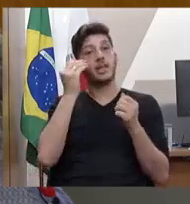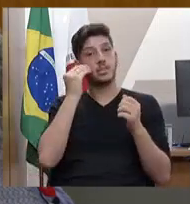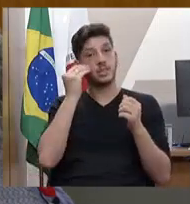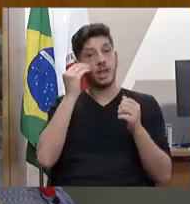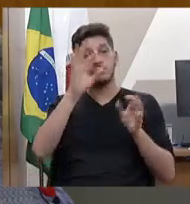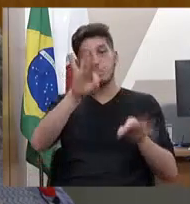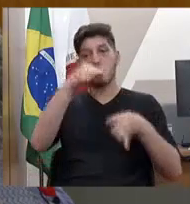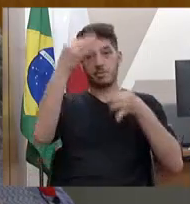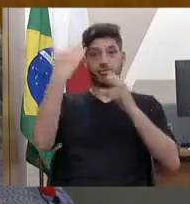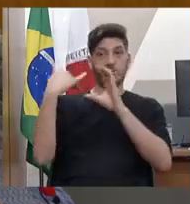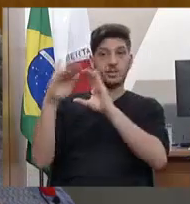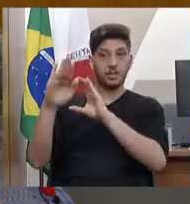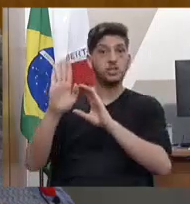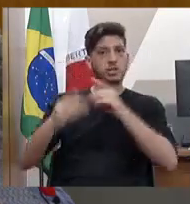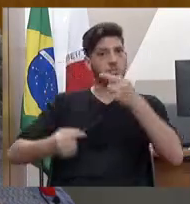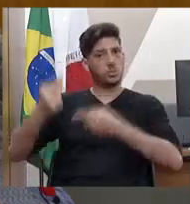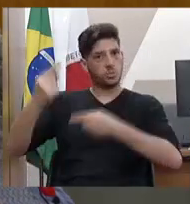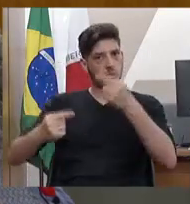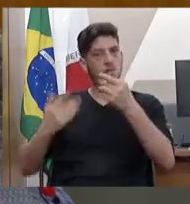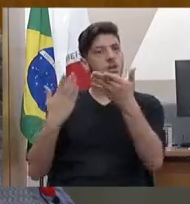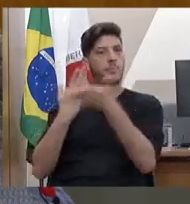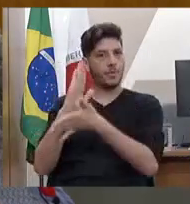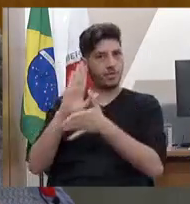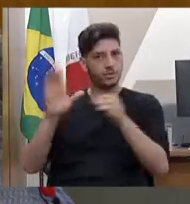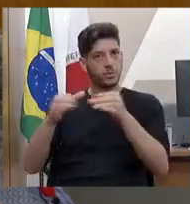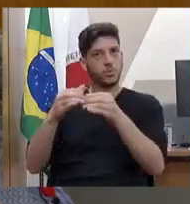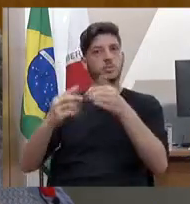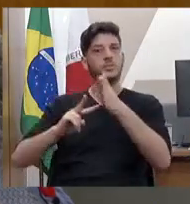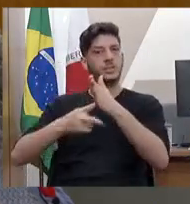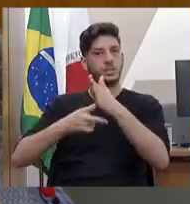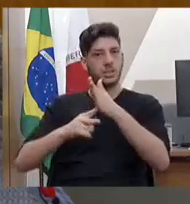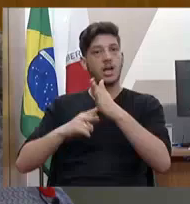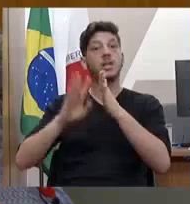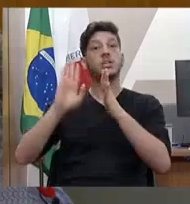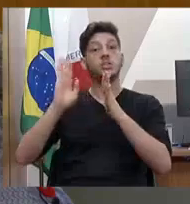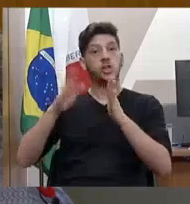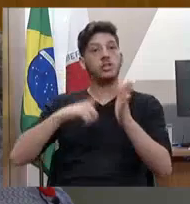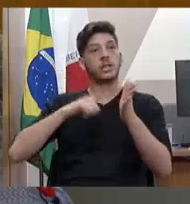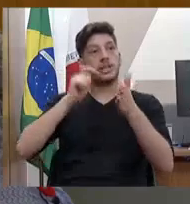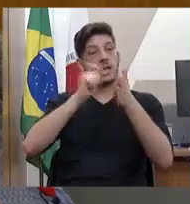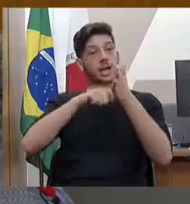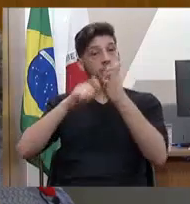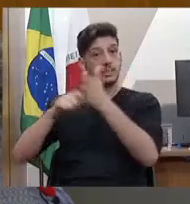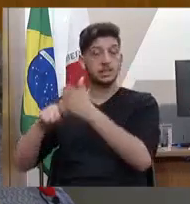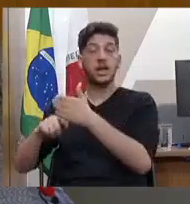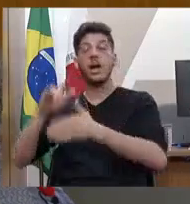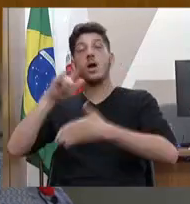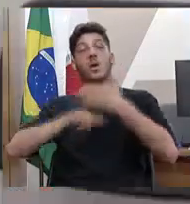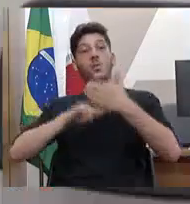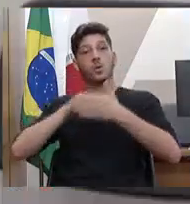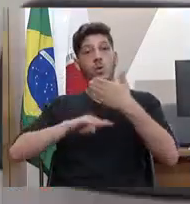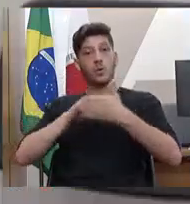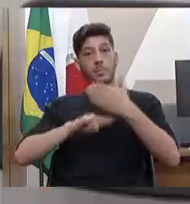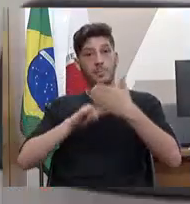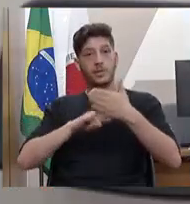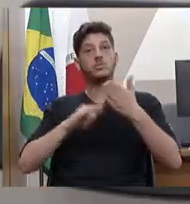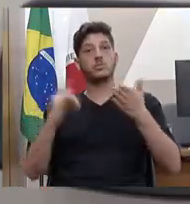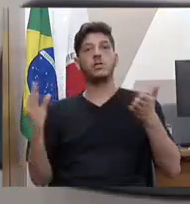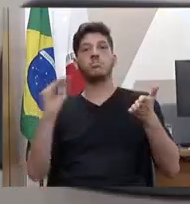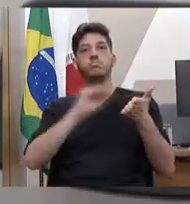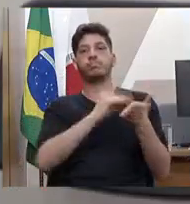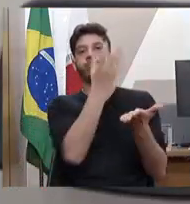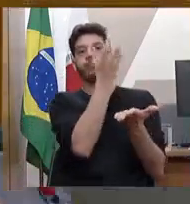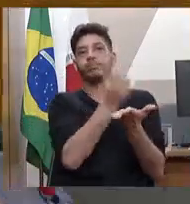ele já foi discutido e aprovado pelas centrais sindicais já está assinado é um documento que já tá protocolado